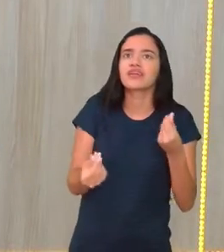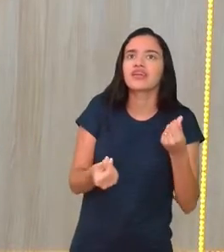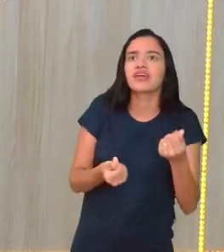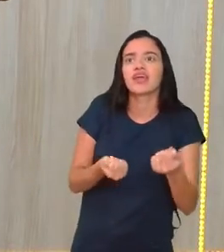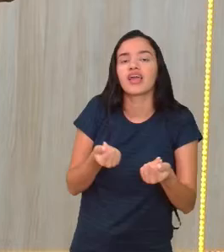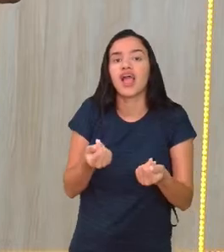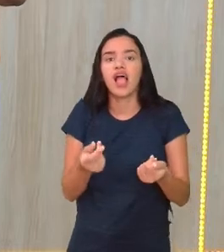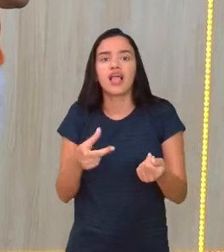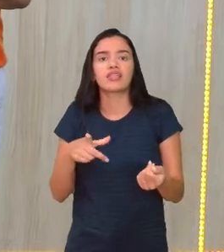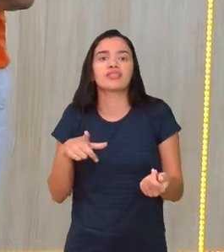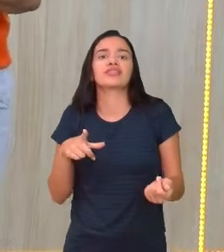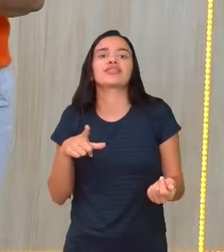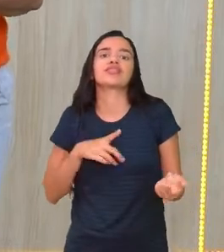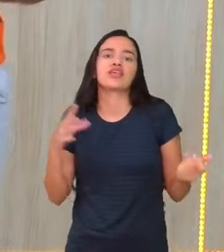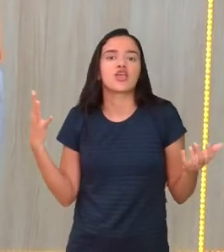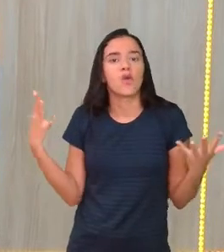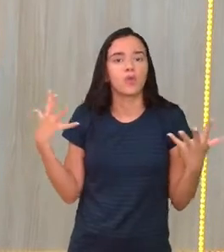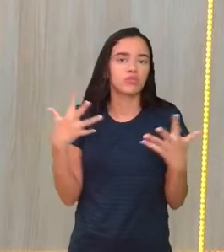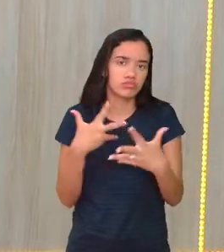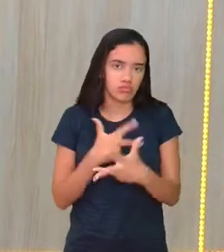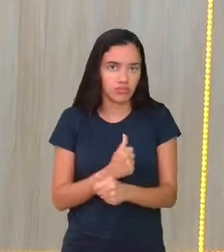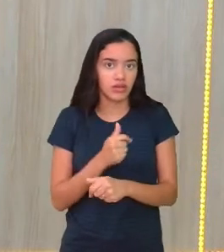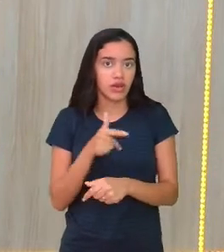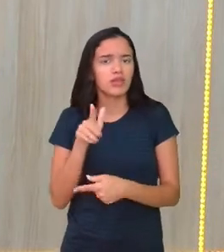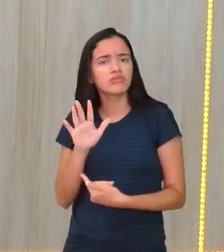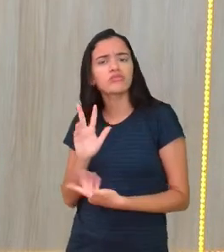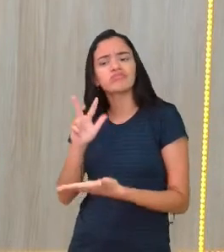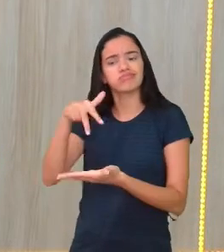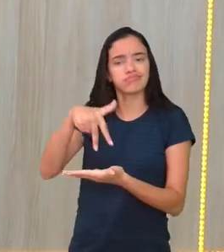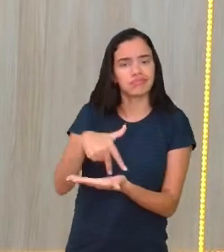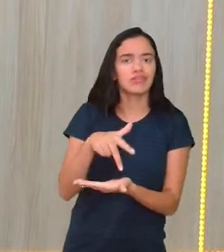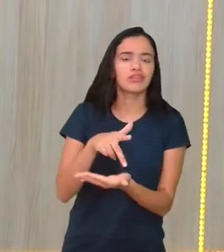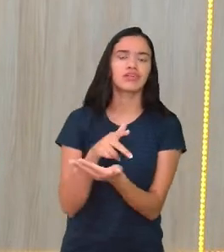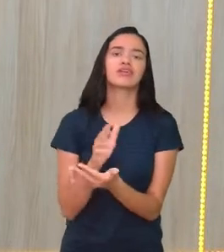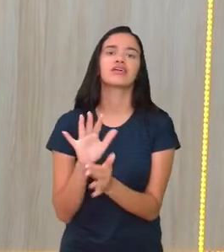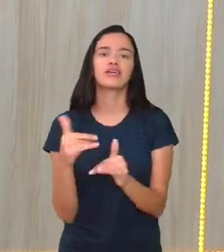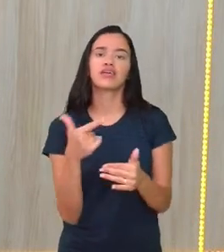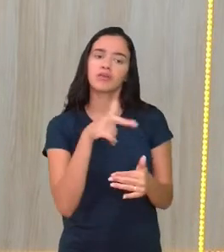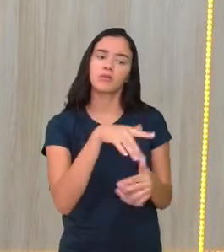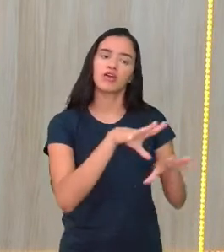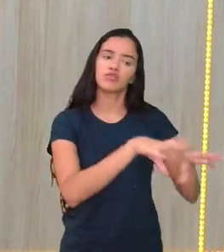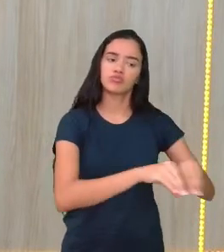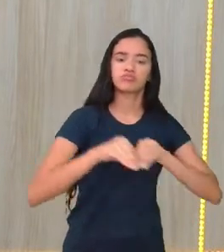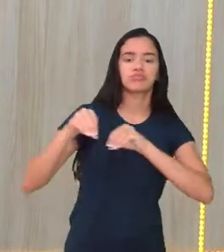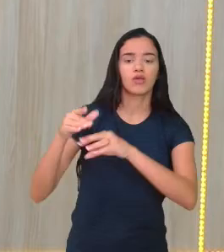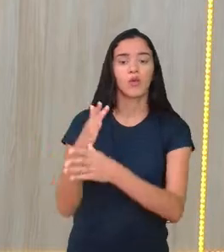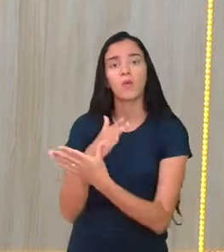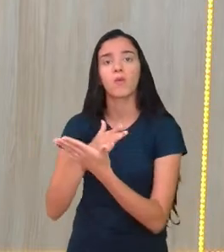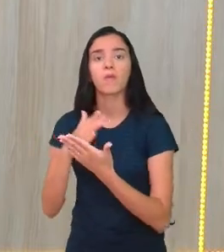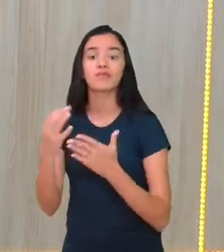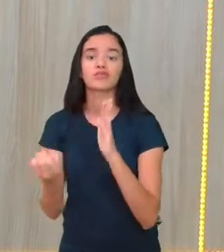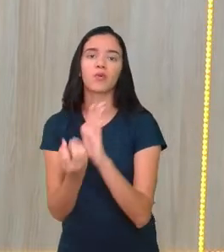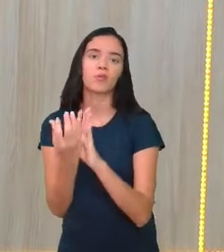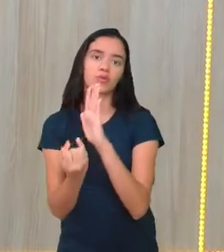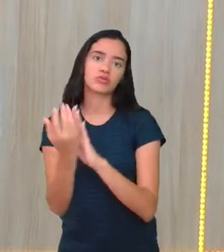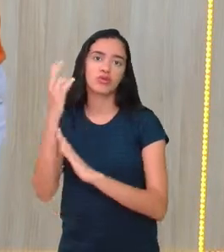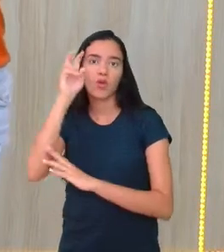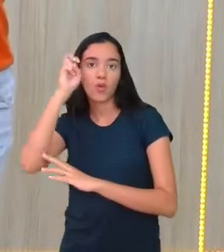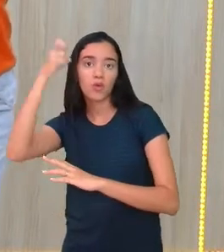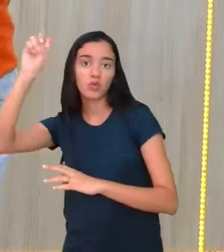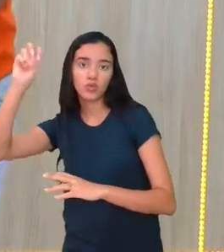têm um talento, né, que se destaca, e aí eles saíram dali e começaram a produzir uma